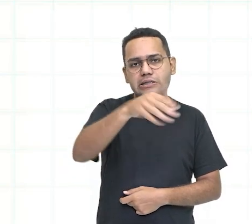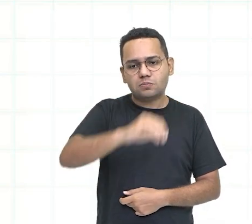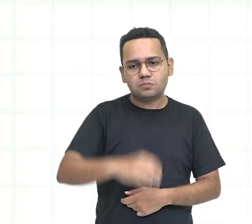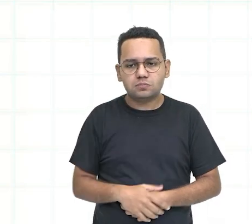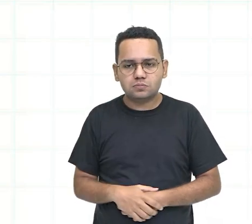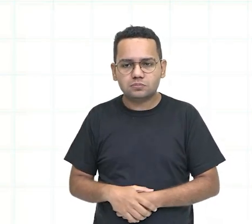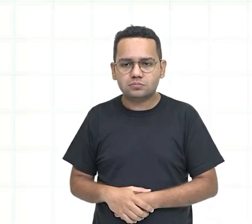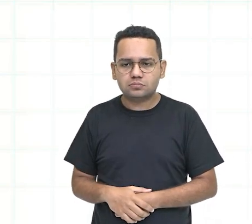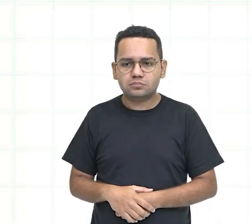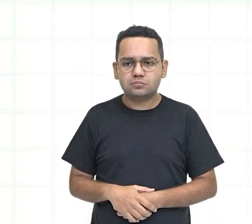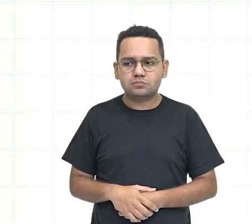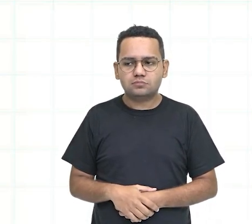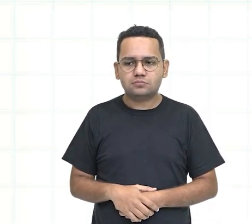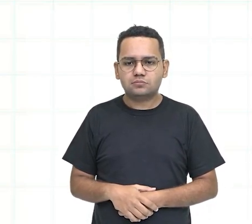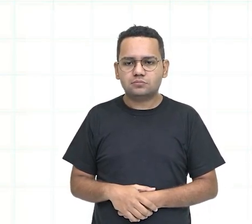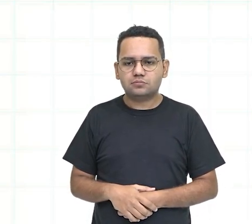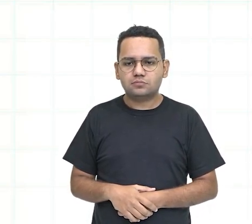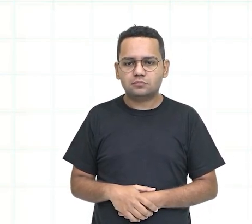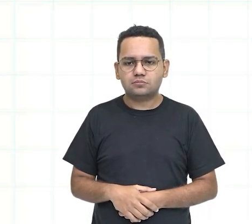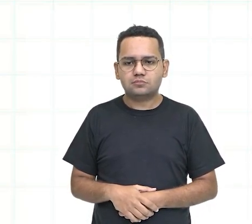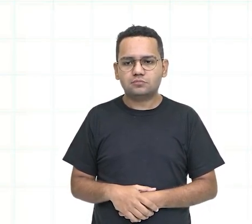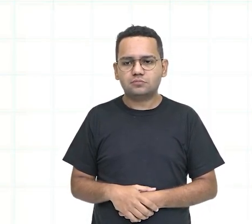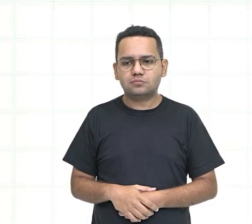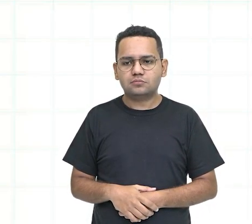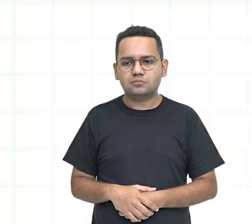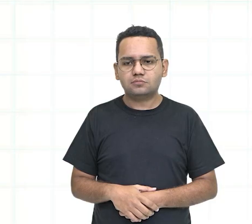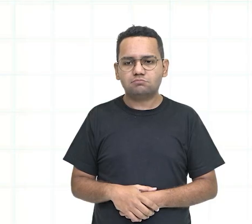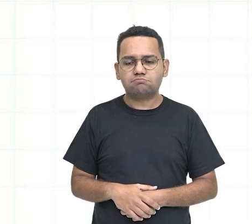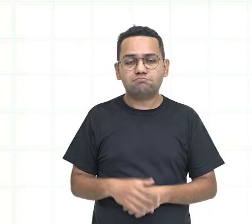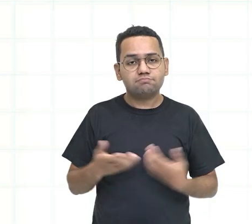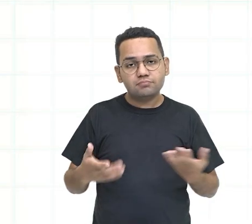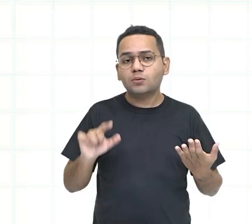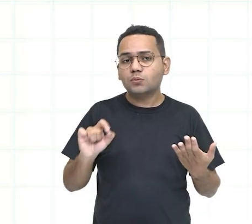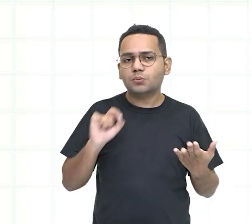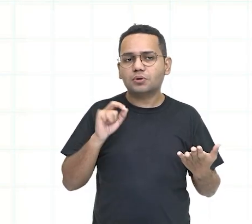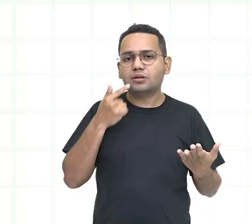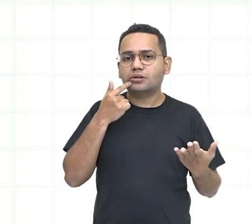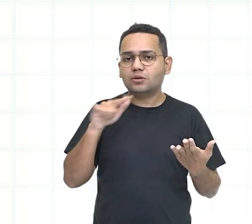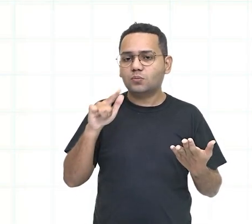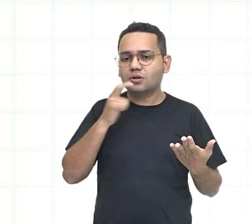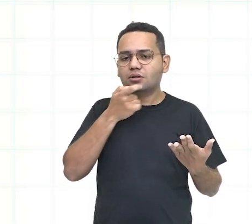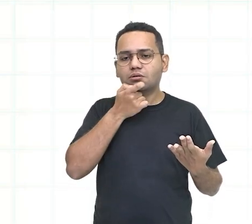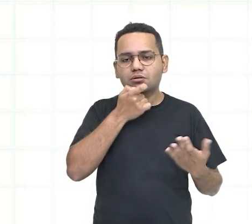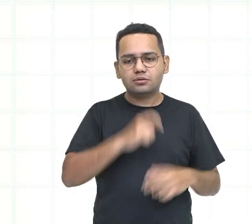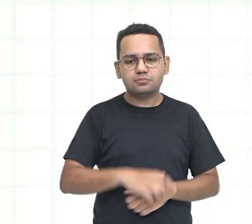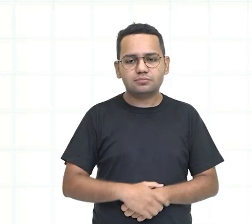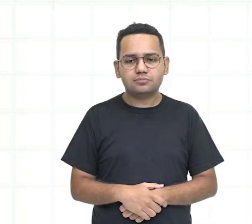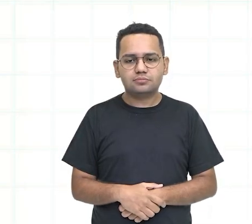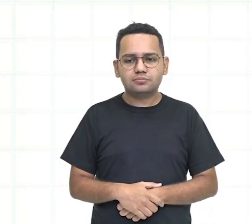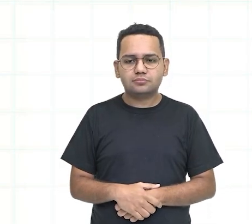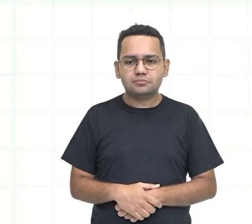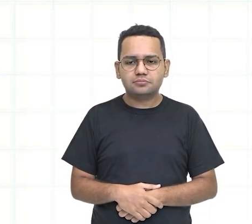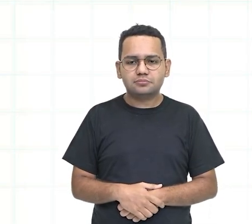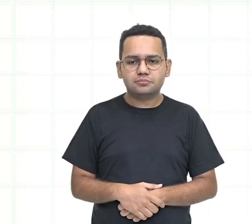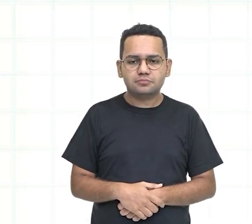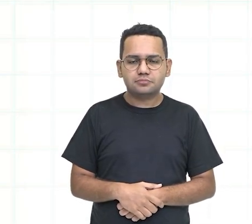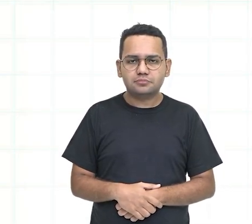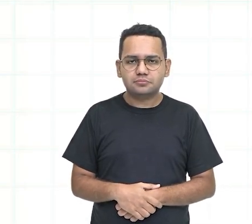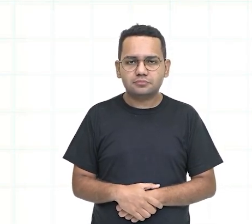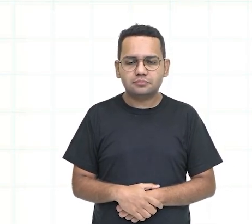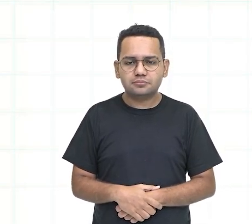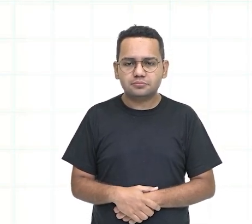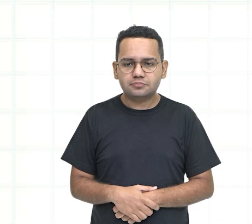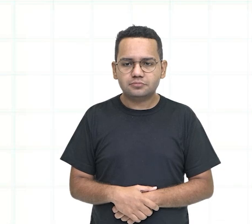The English language. A língua o quê? Língua inglesa through Asian colonization.